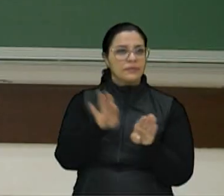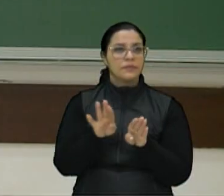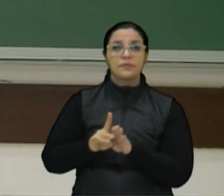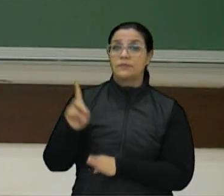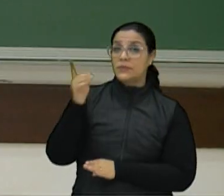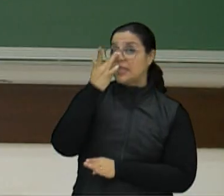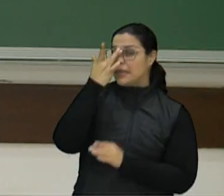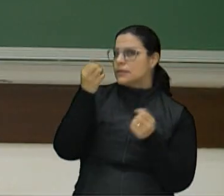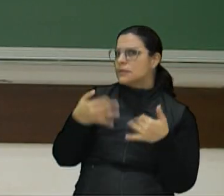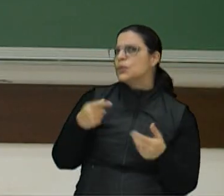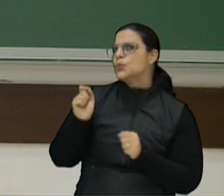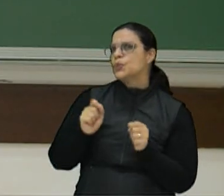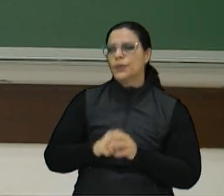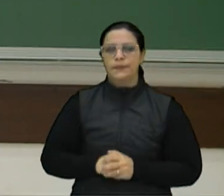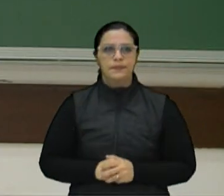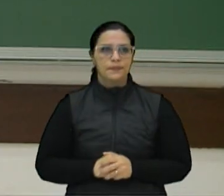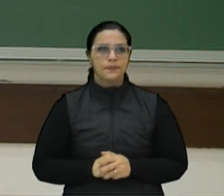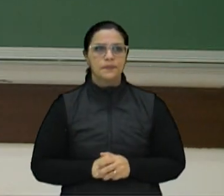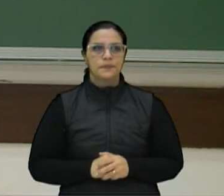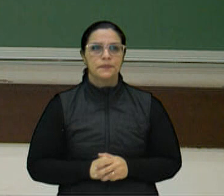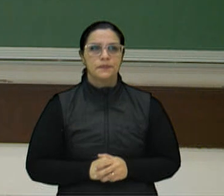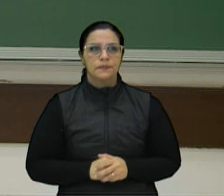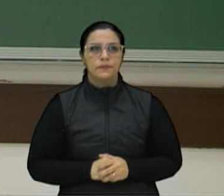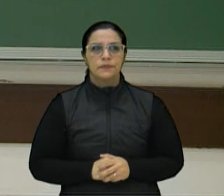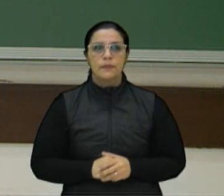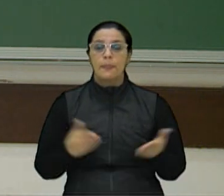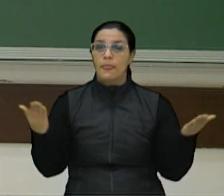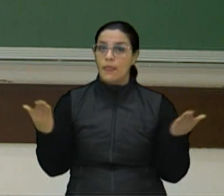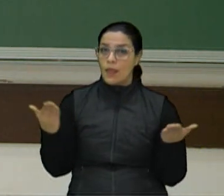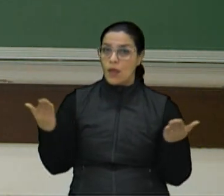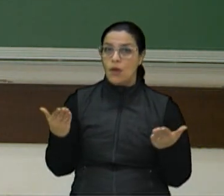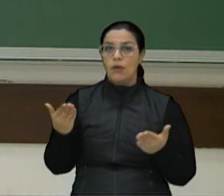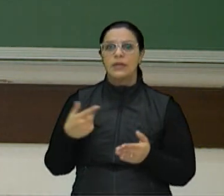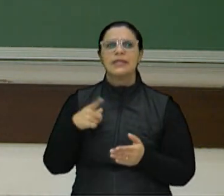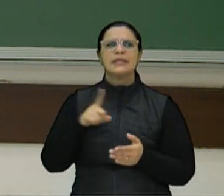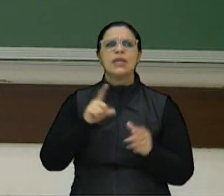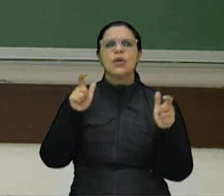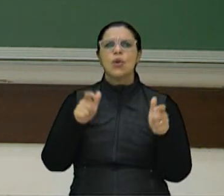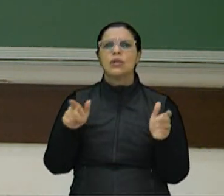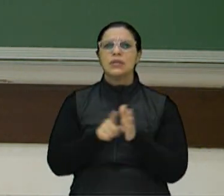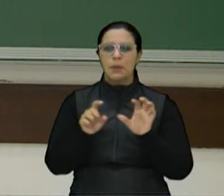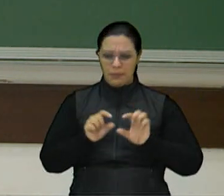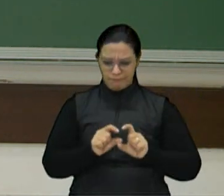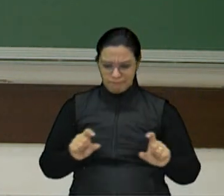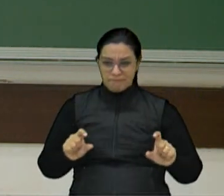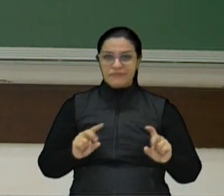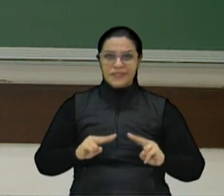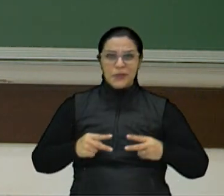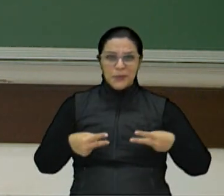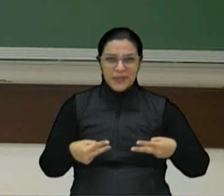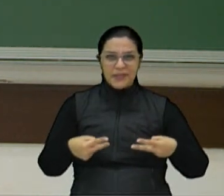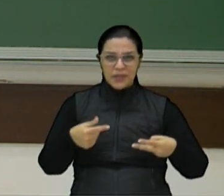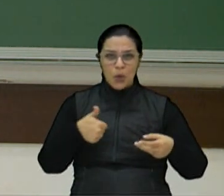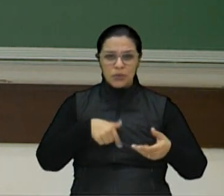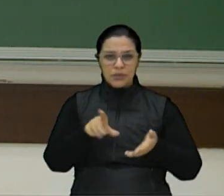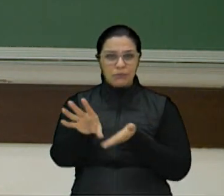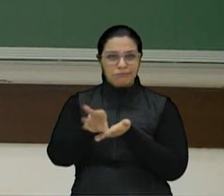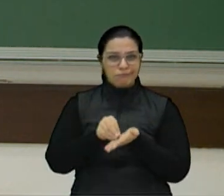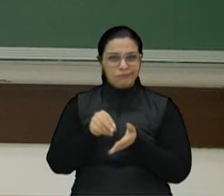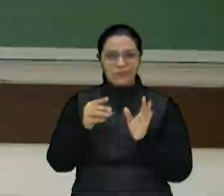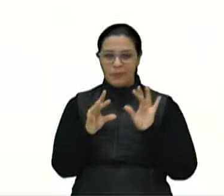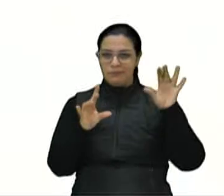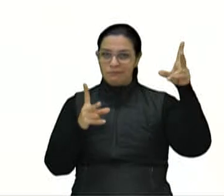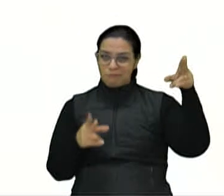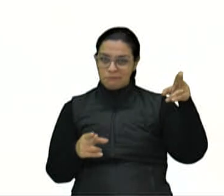que dizem os cientistas? Olha lá. Isso aqui tem a fonte de onde nós tiramos isso, né? E diz